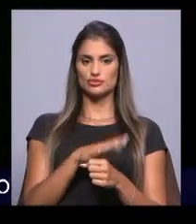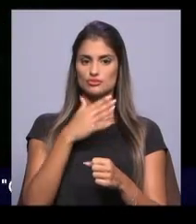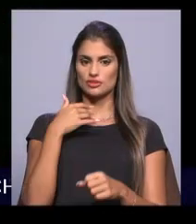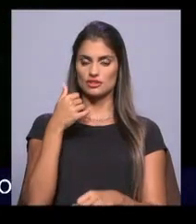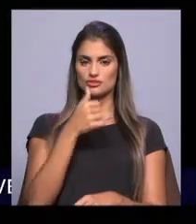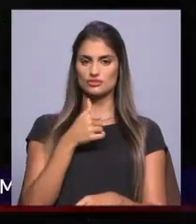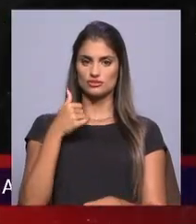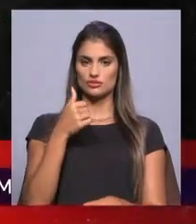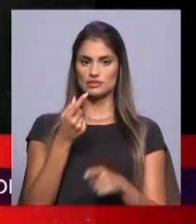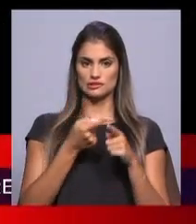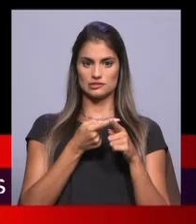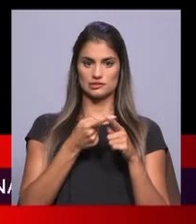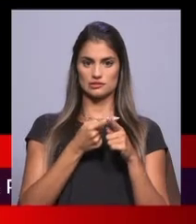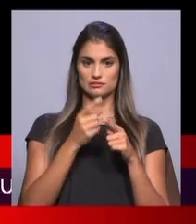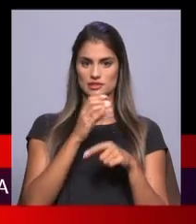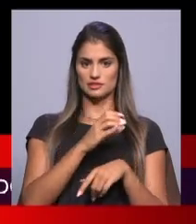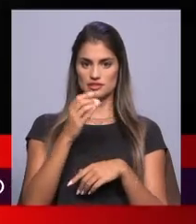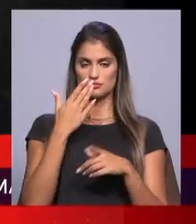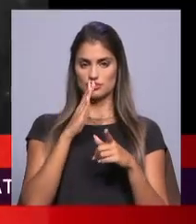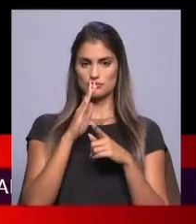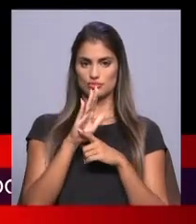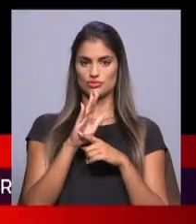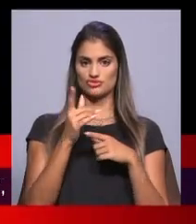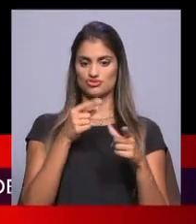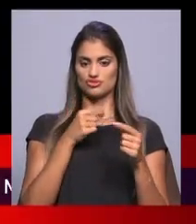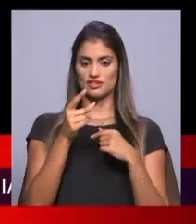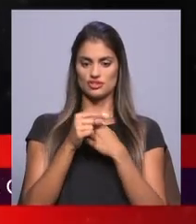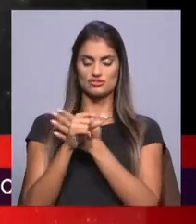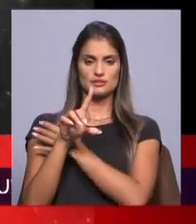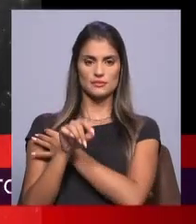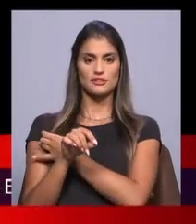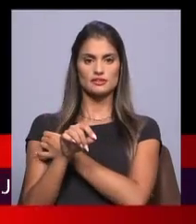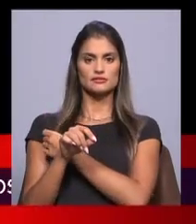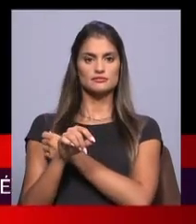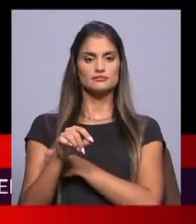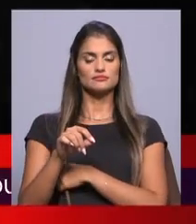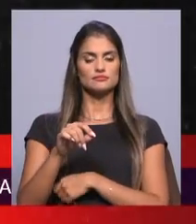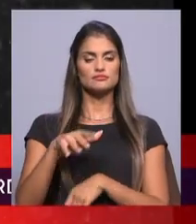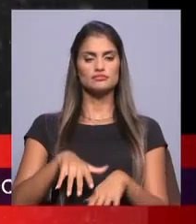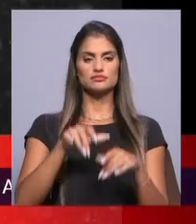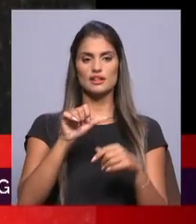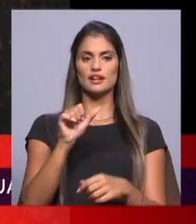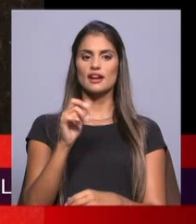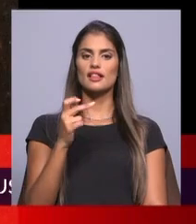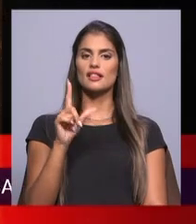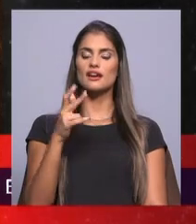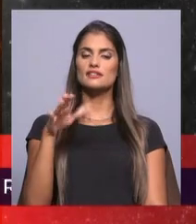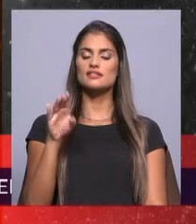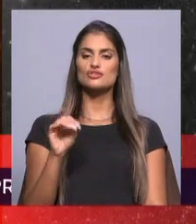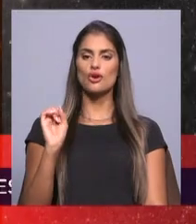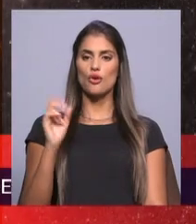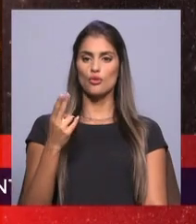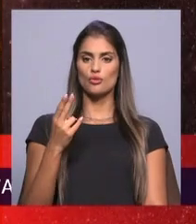e tão preciosos para a ciência, como, por exemplo, o nascimento de estrelas, o nascimento de planetas, a evolução de galáxias ou até